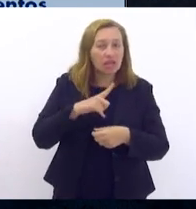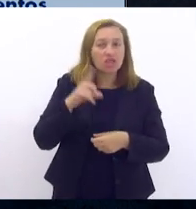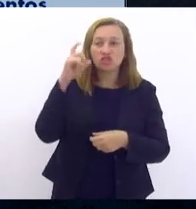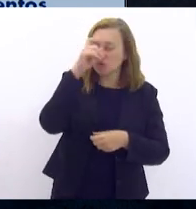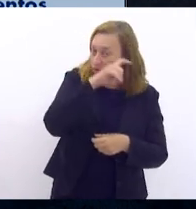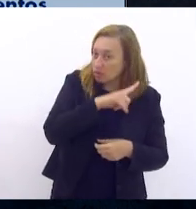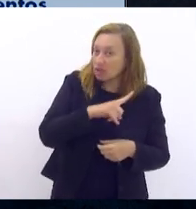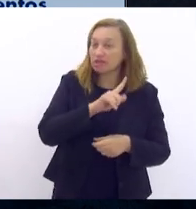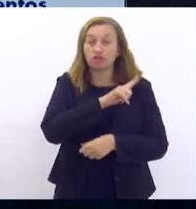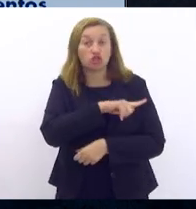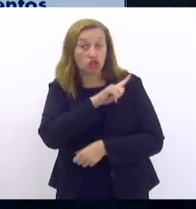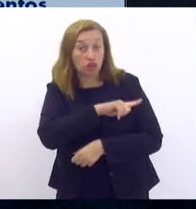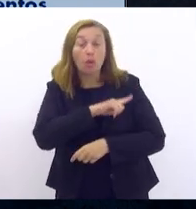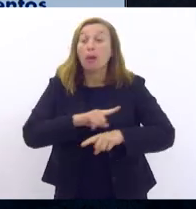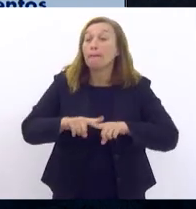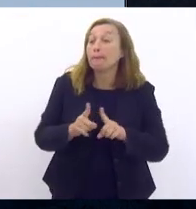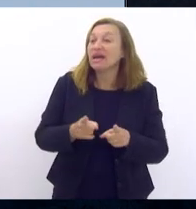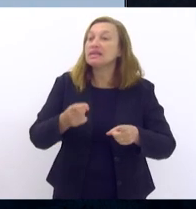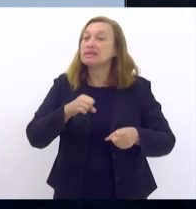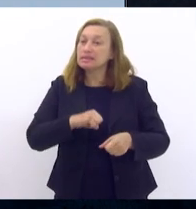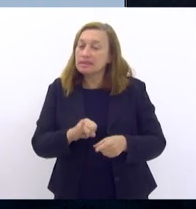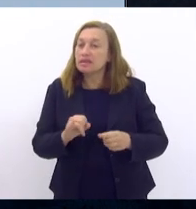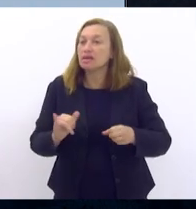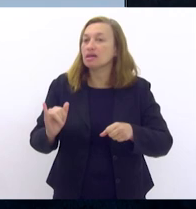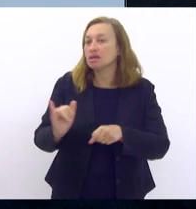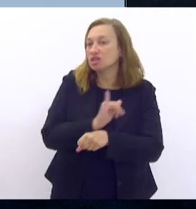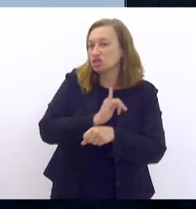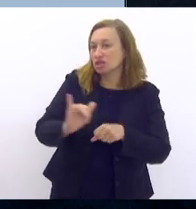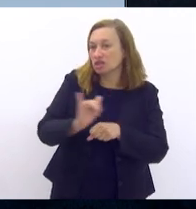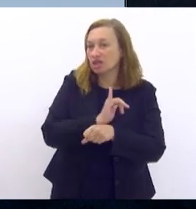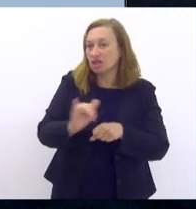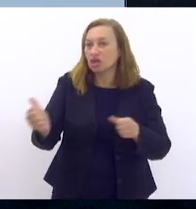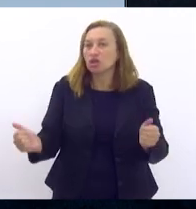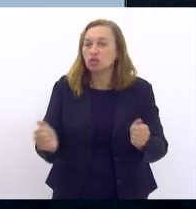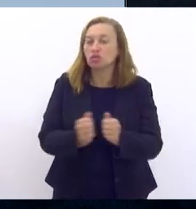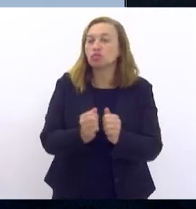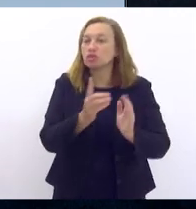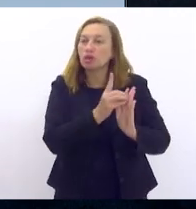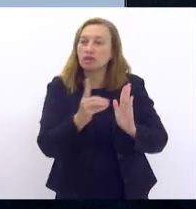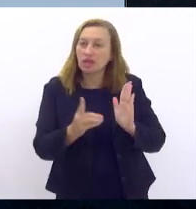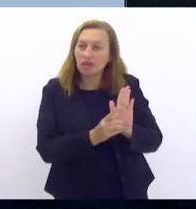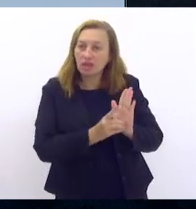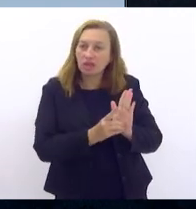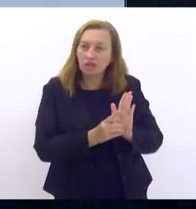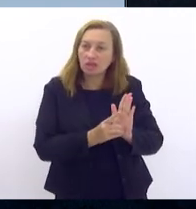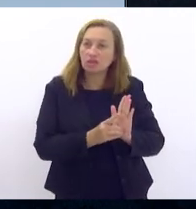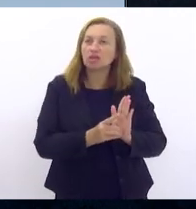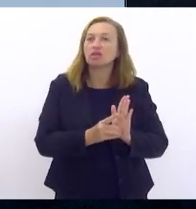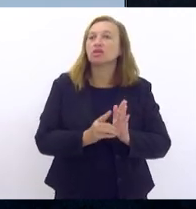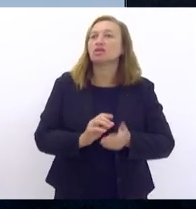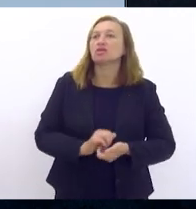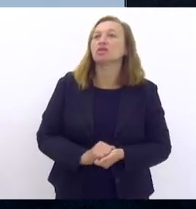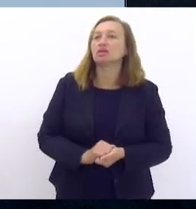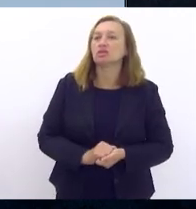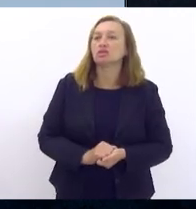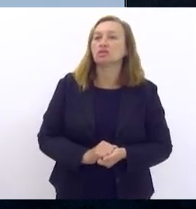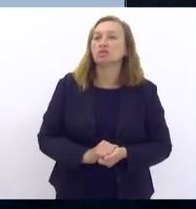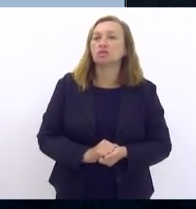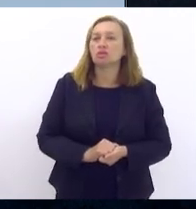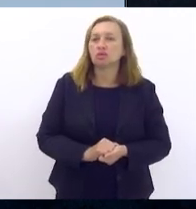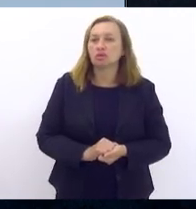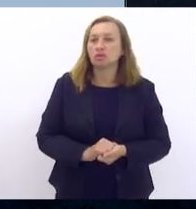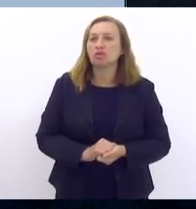de gestão mas se articulados ao decreto né jogo de Santana que foi um grande